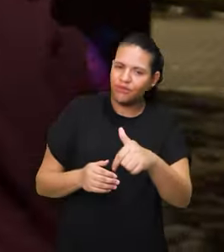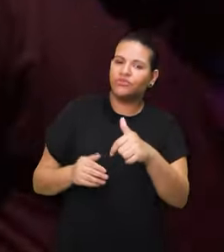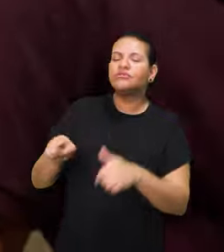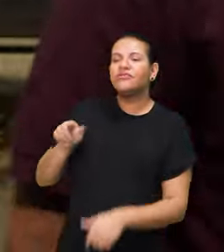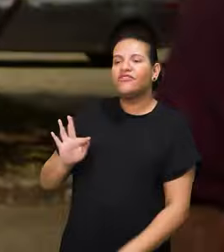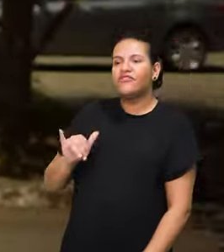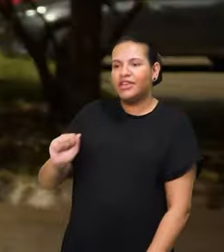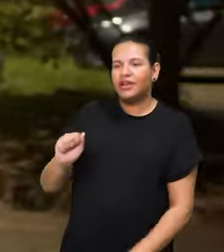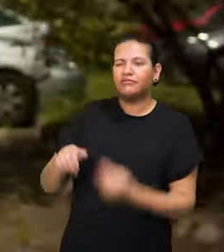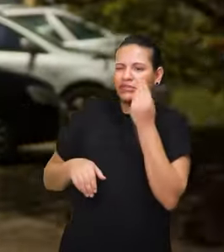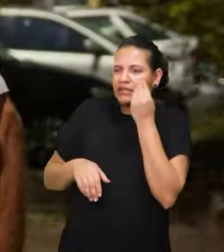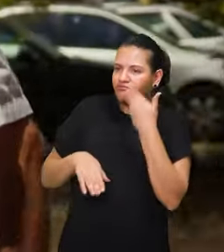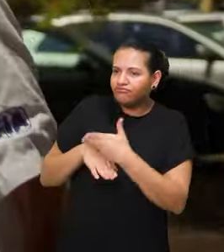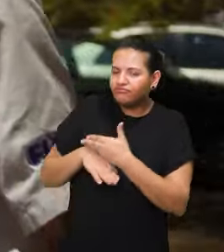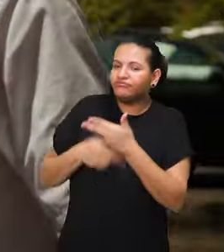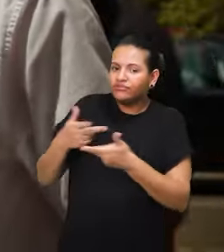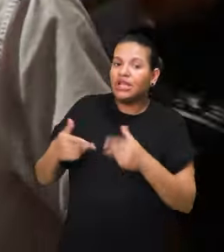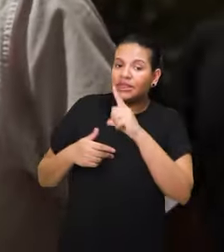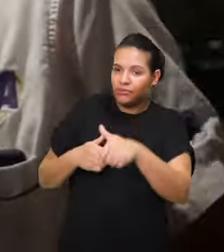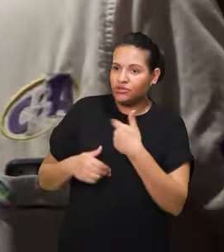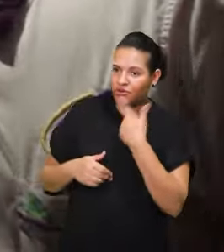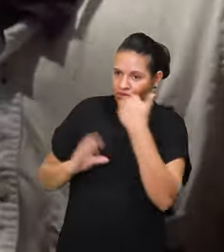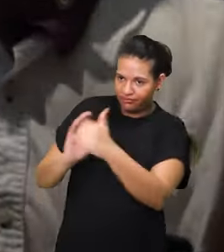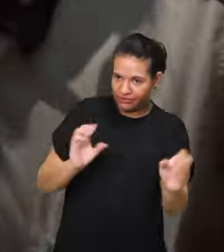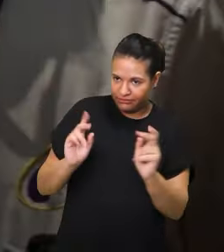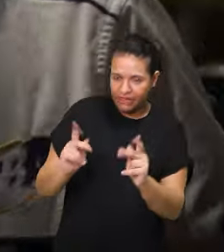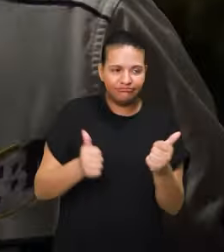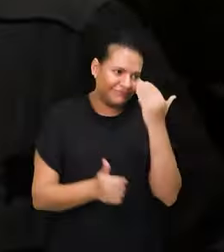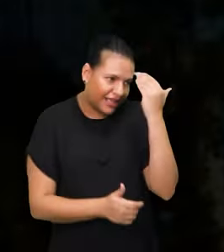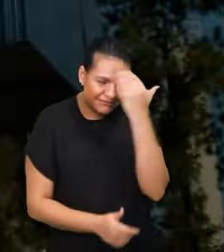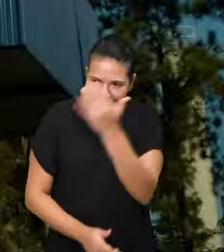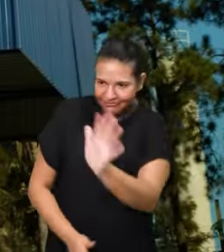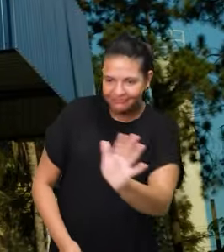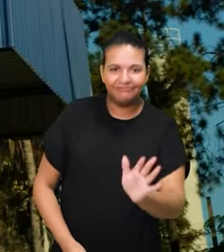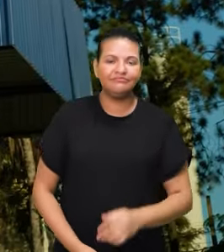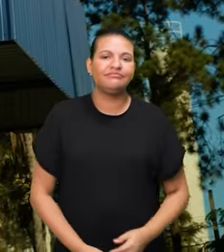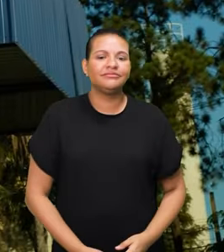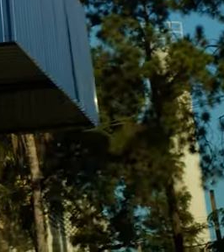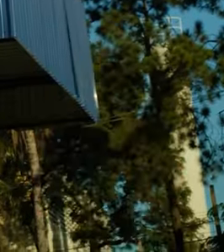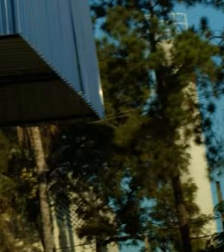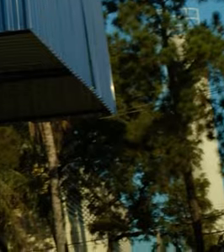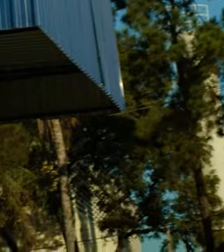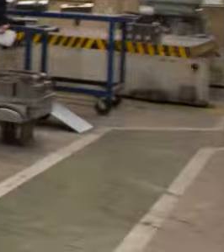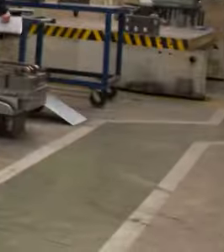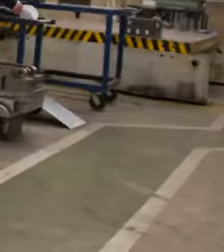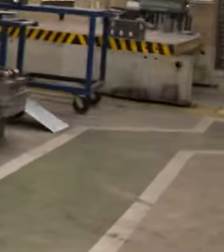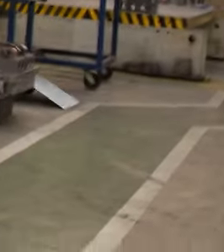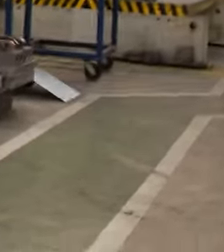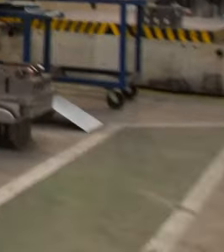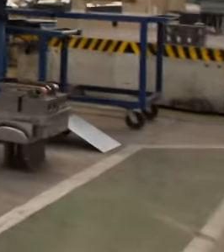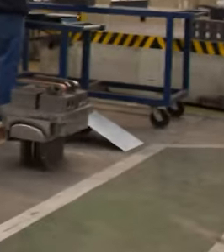gente Bom trabalho para vocês eu vou trazendo as respostas da fia Tá valeu obgado na parede externa de um galpão